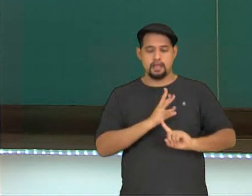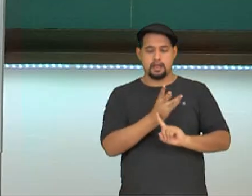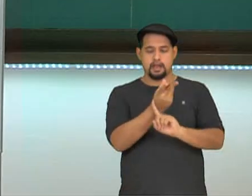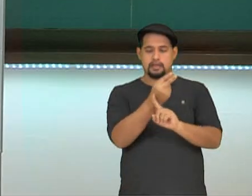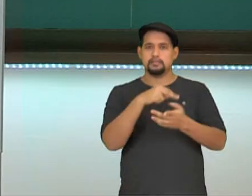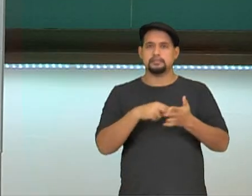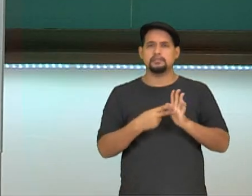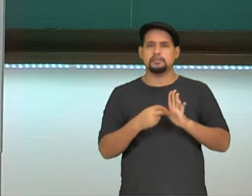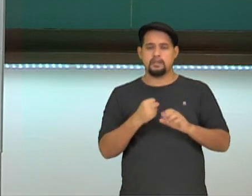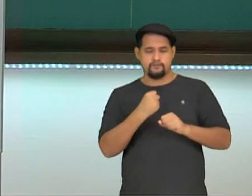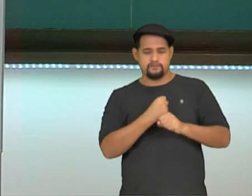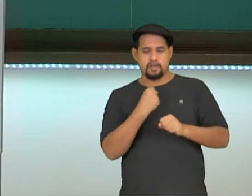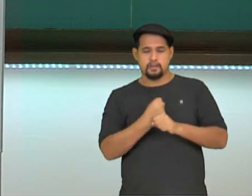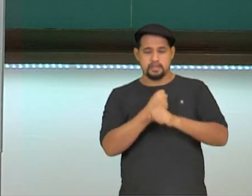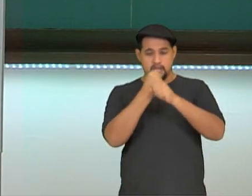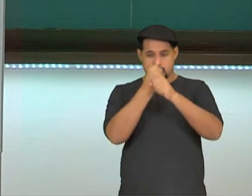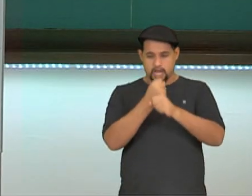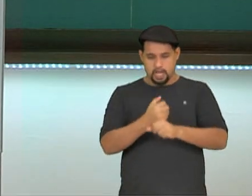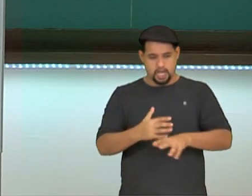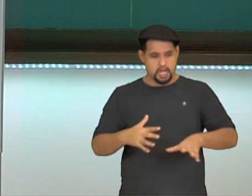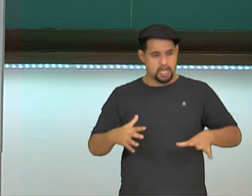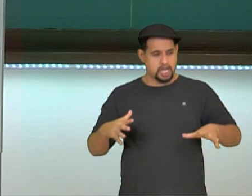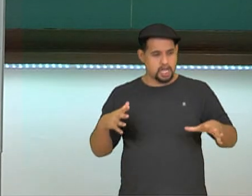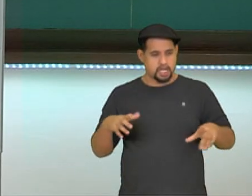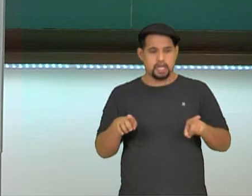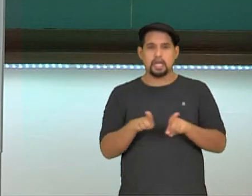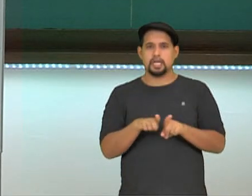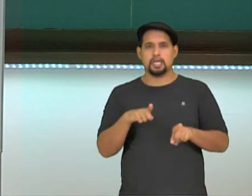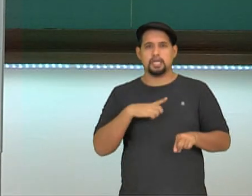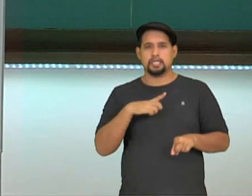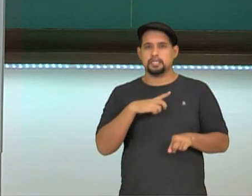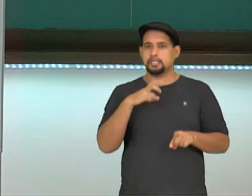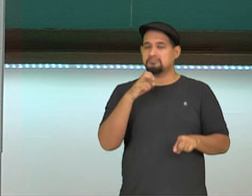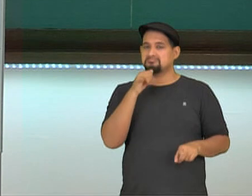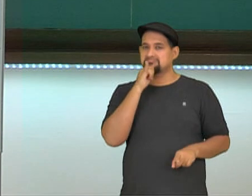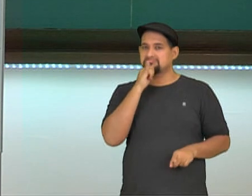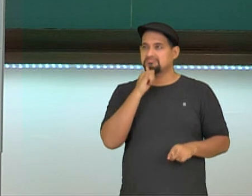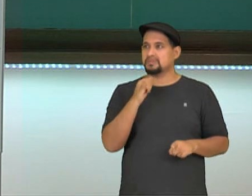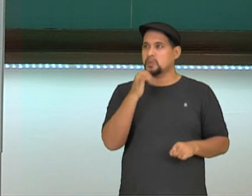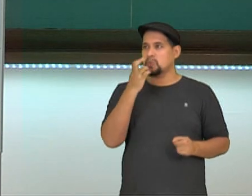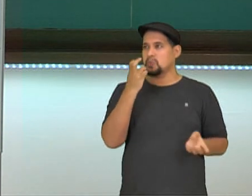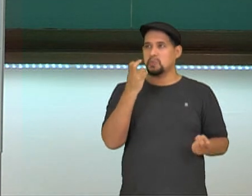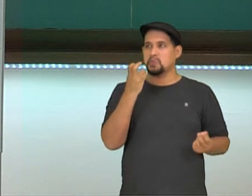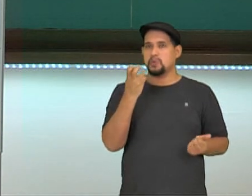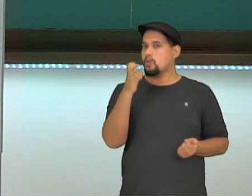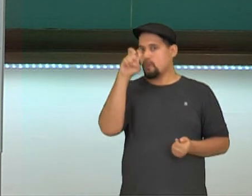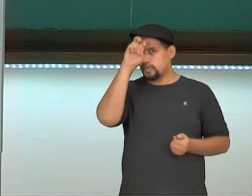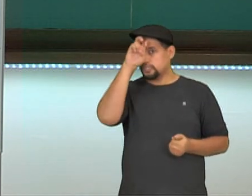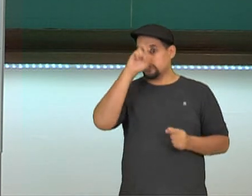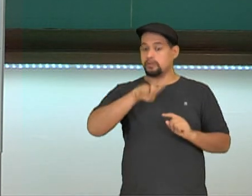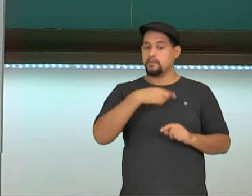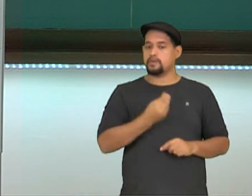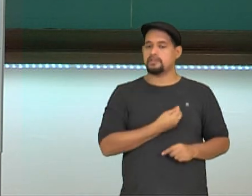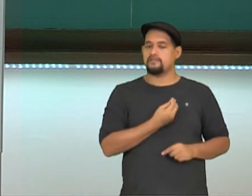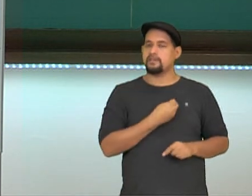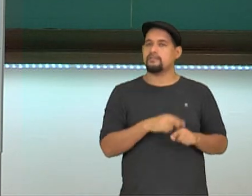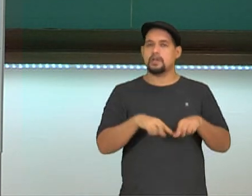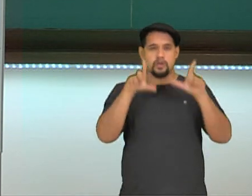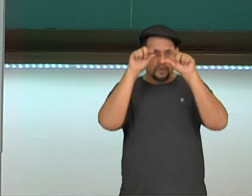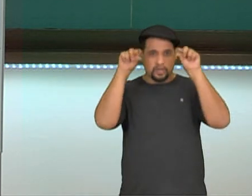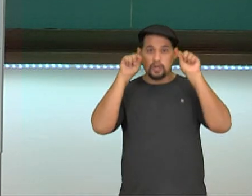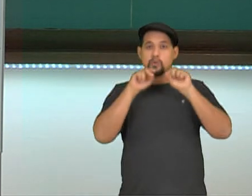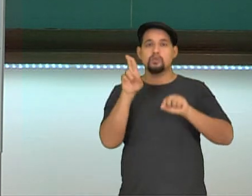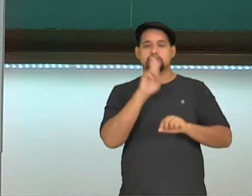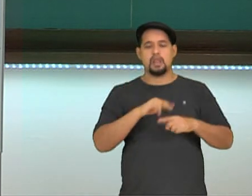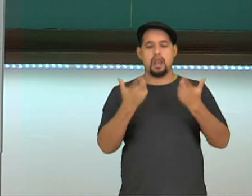se torna uma ferramenta muito mais abrangente. Então nós temos a questão dos egípcios, do pós-vida. E a questão dos gregos, eles utilizavam muito a linguagem para representar